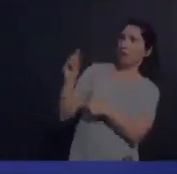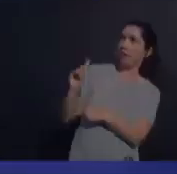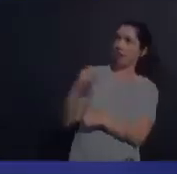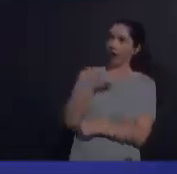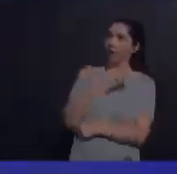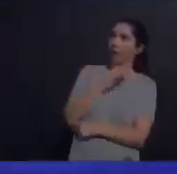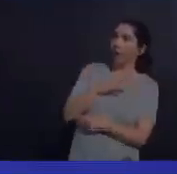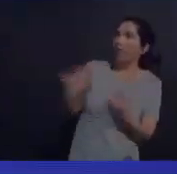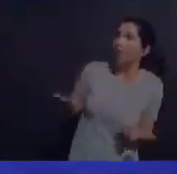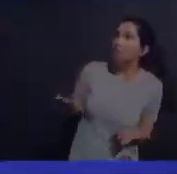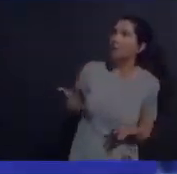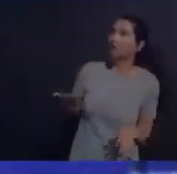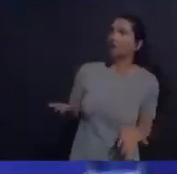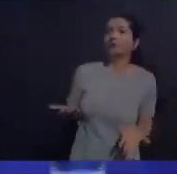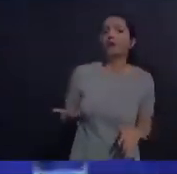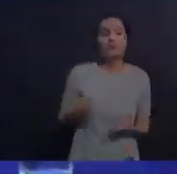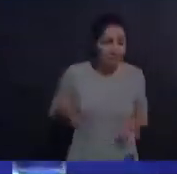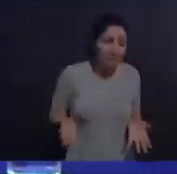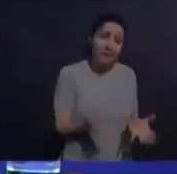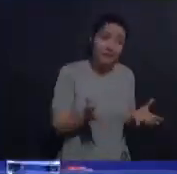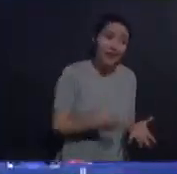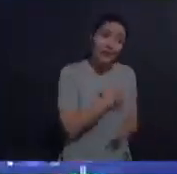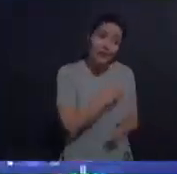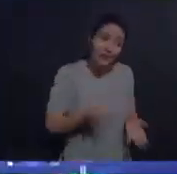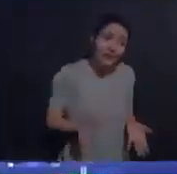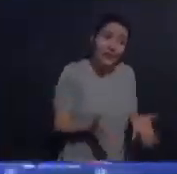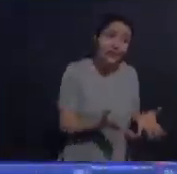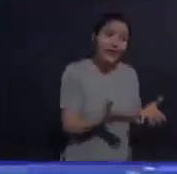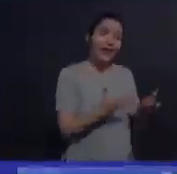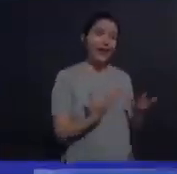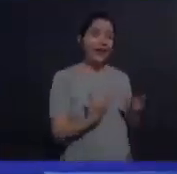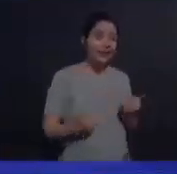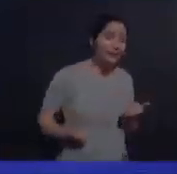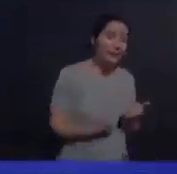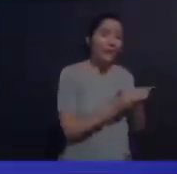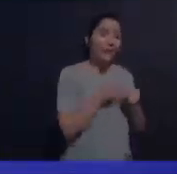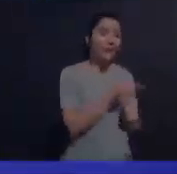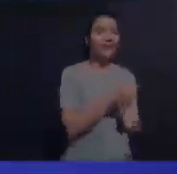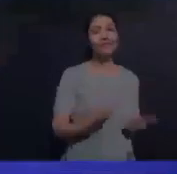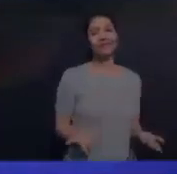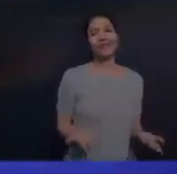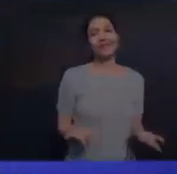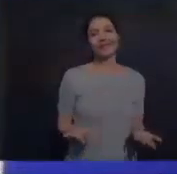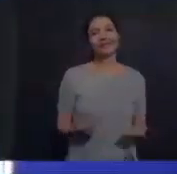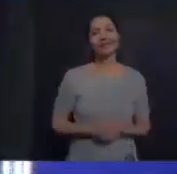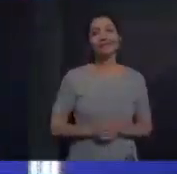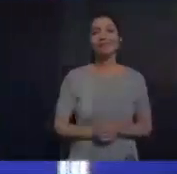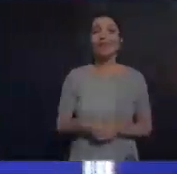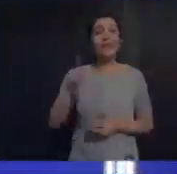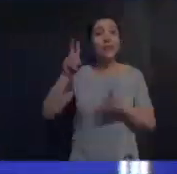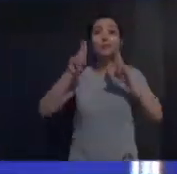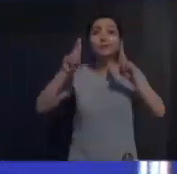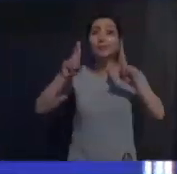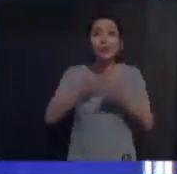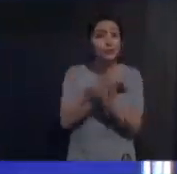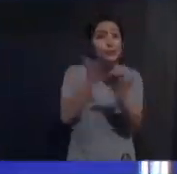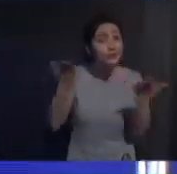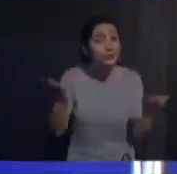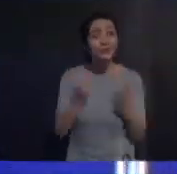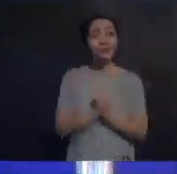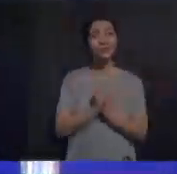deus e deus vai ficar torcendo com você meu irmão que está aqui hoje deus tá torcendo por você